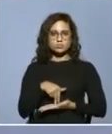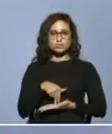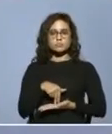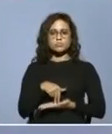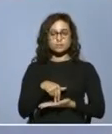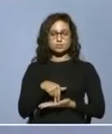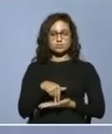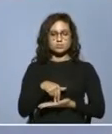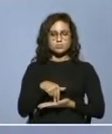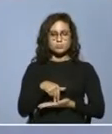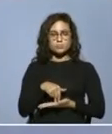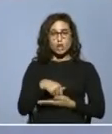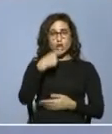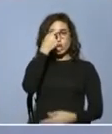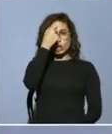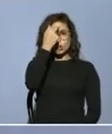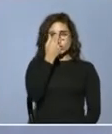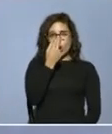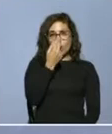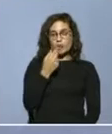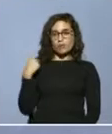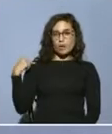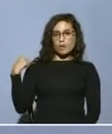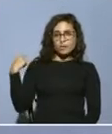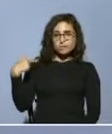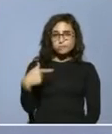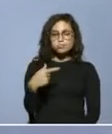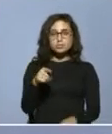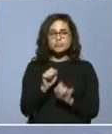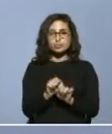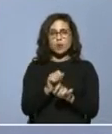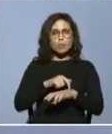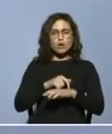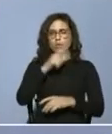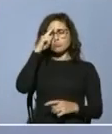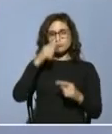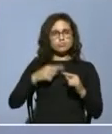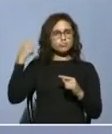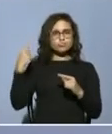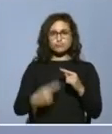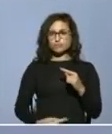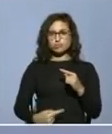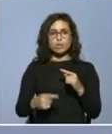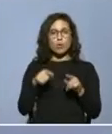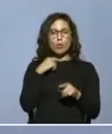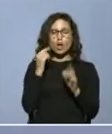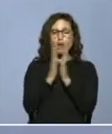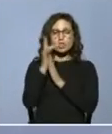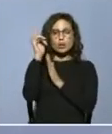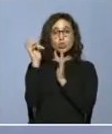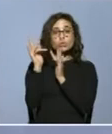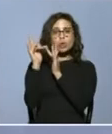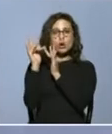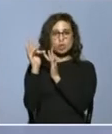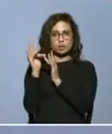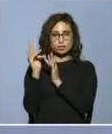Na nossa história concreta, naqueles momentos em que inesperadamente quase tocamos Deus, tantas